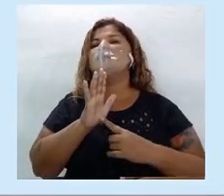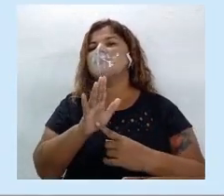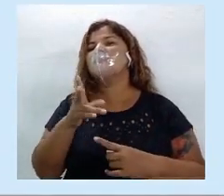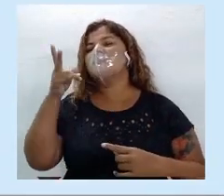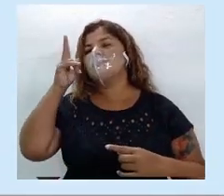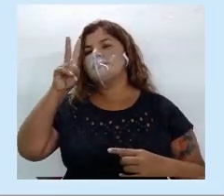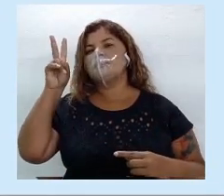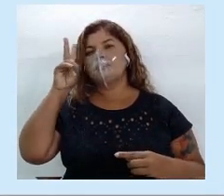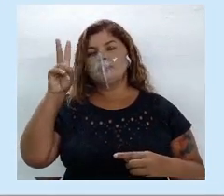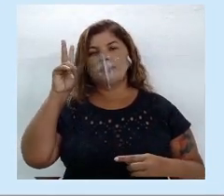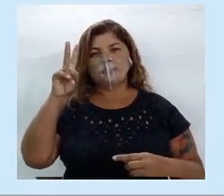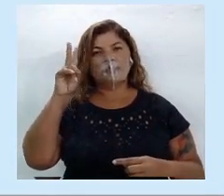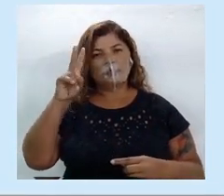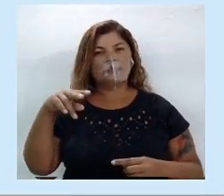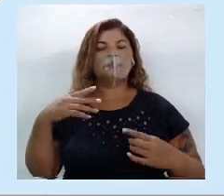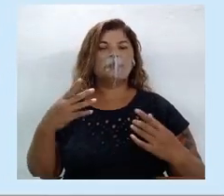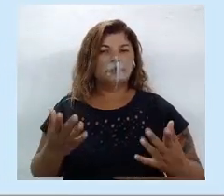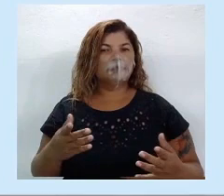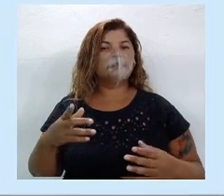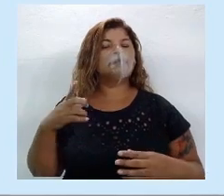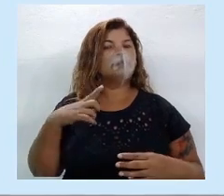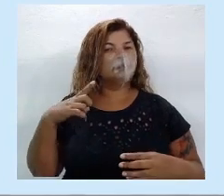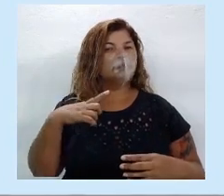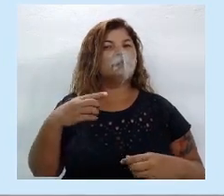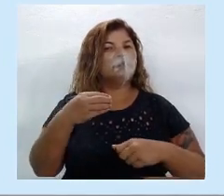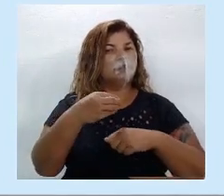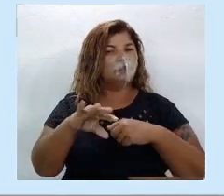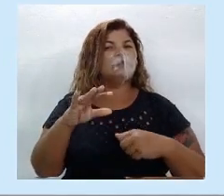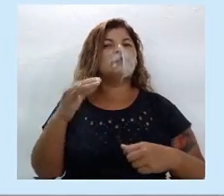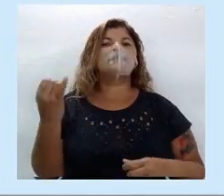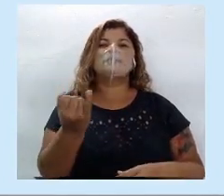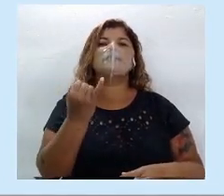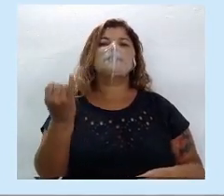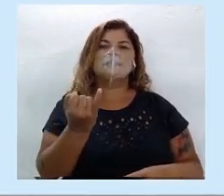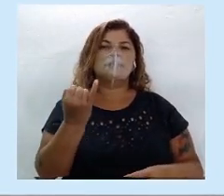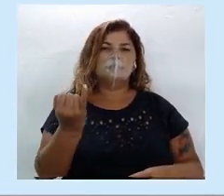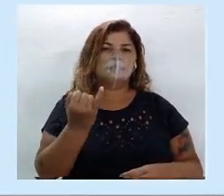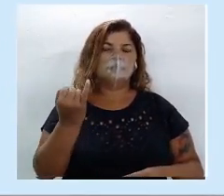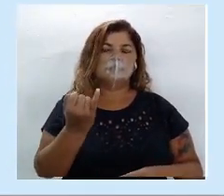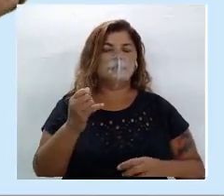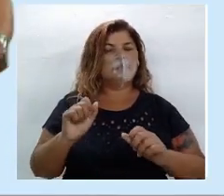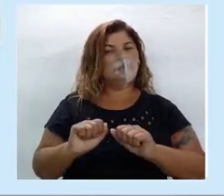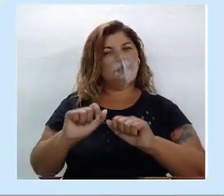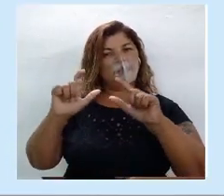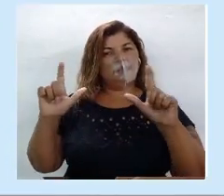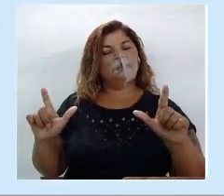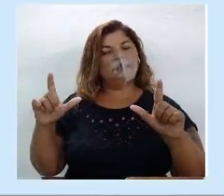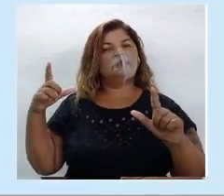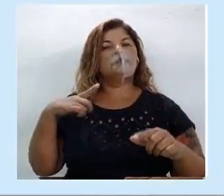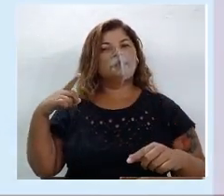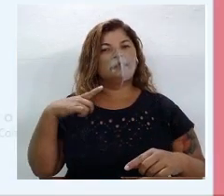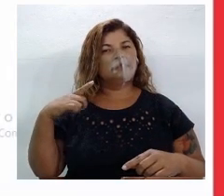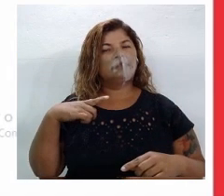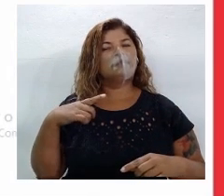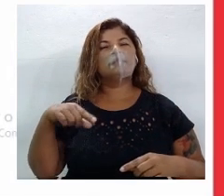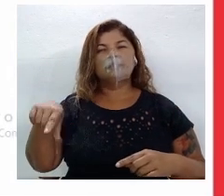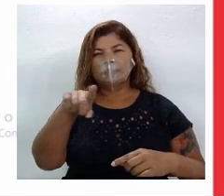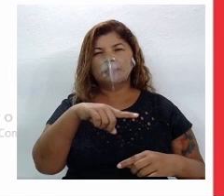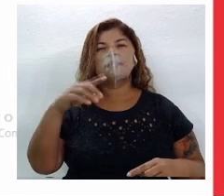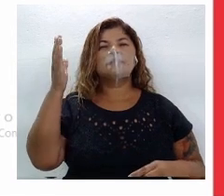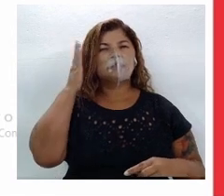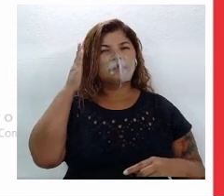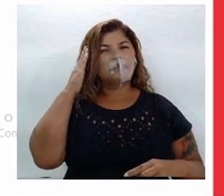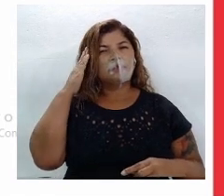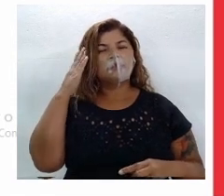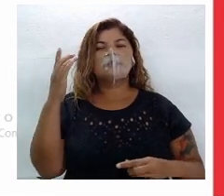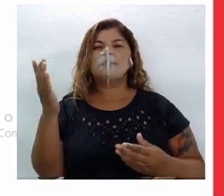traz. Vamos ver aqui. Então, eu trago para vocês uma informação importantíssima. Olhando para a tela, Nós temos isso